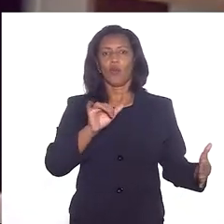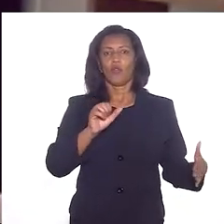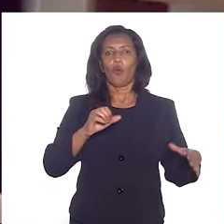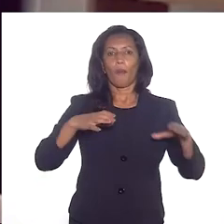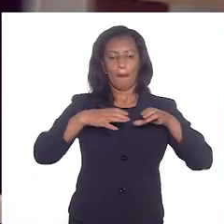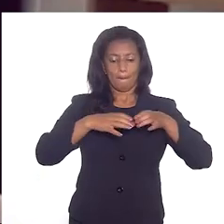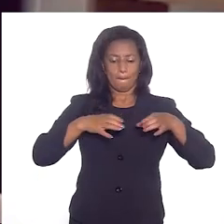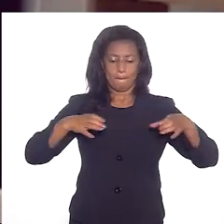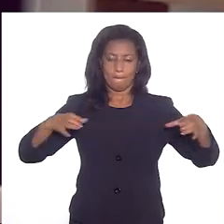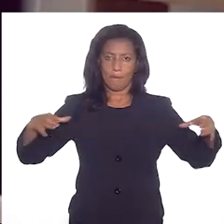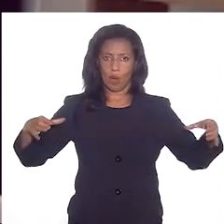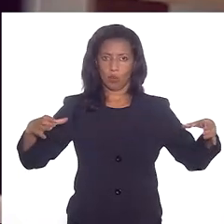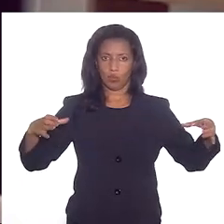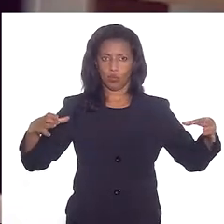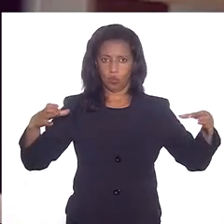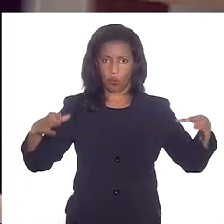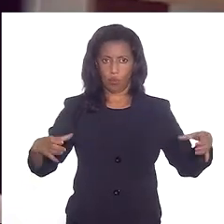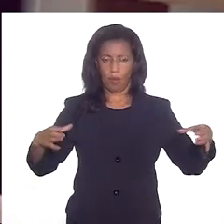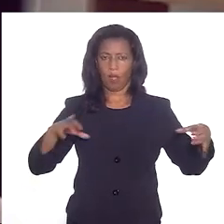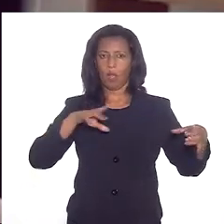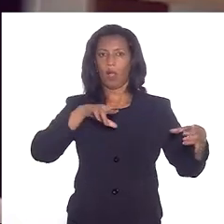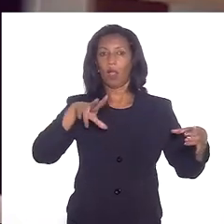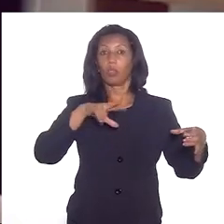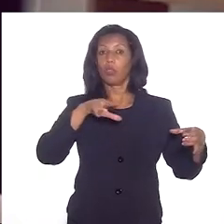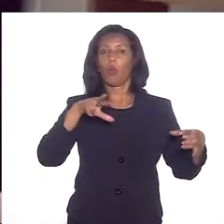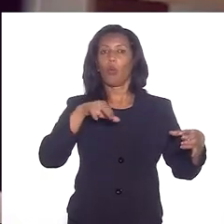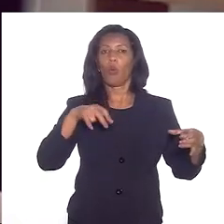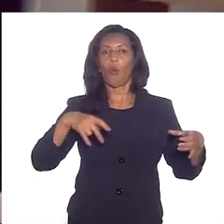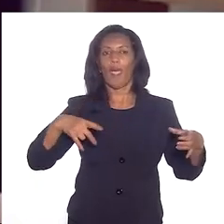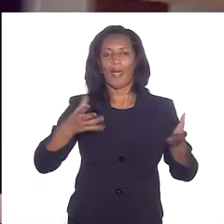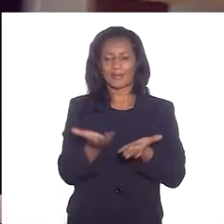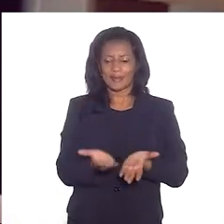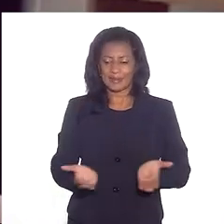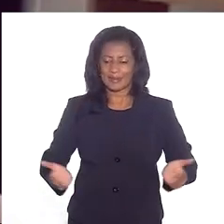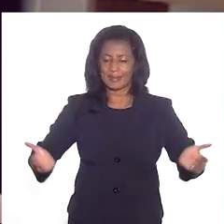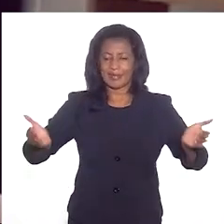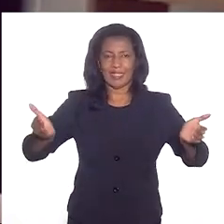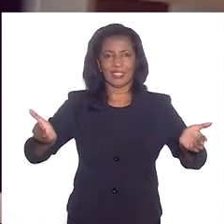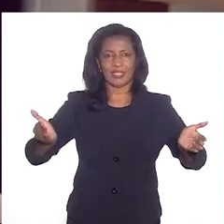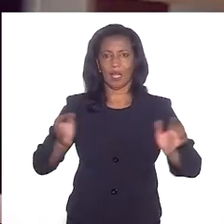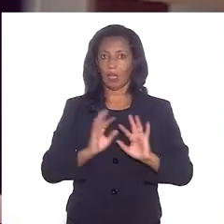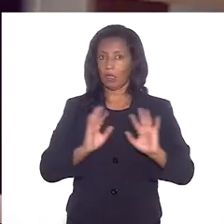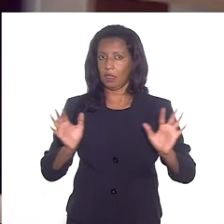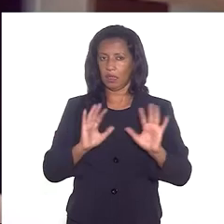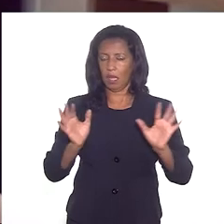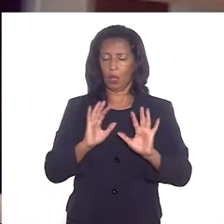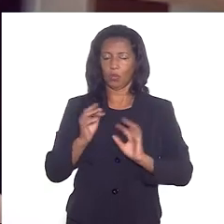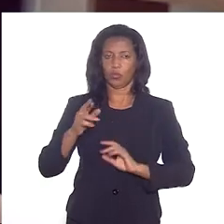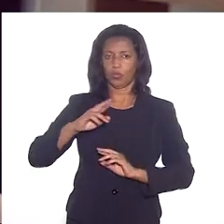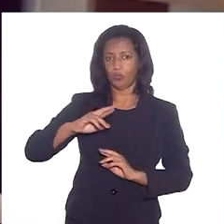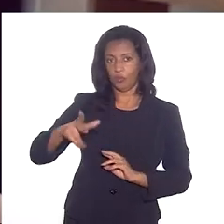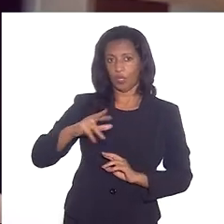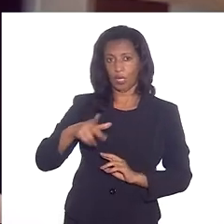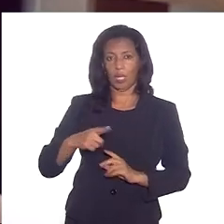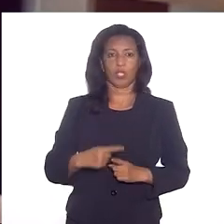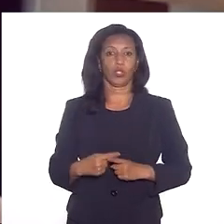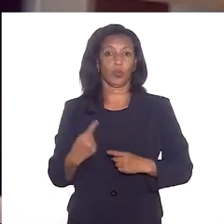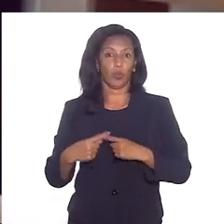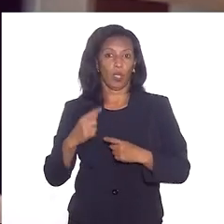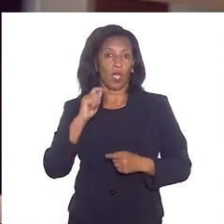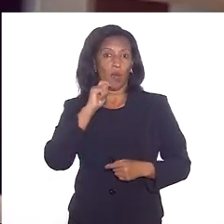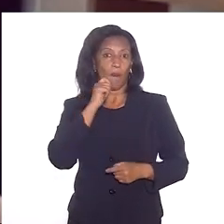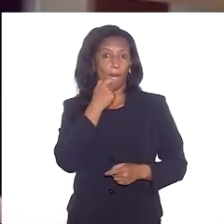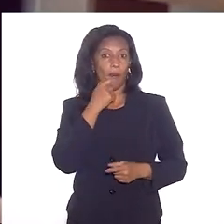de forma de pão de forma, né? Não é feito naquelas cestas, porque também a ideia